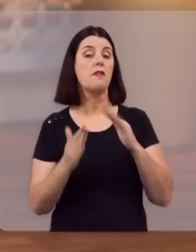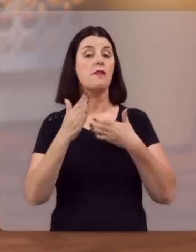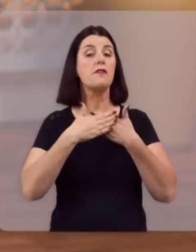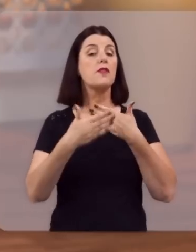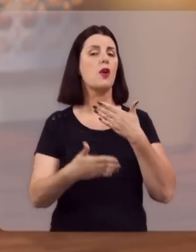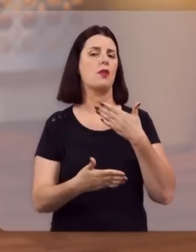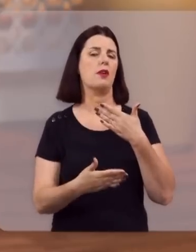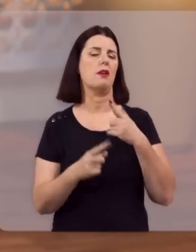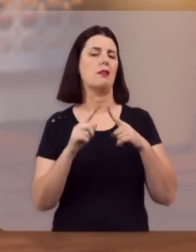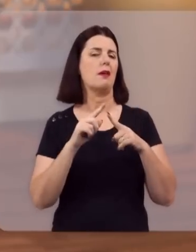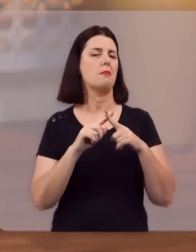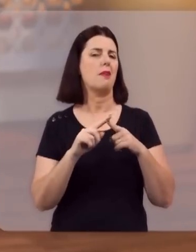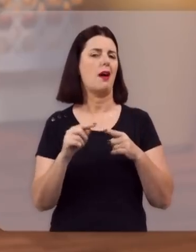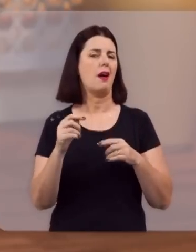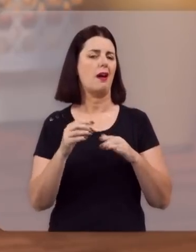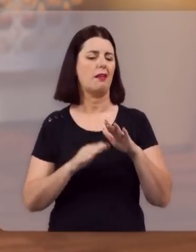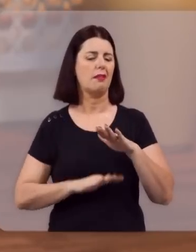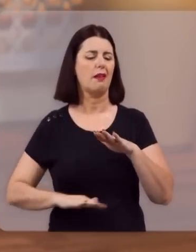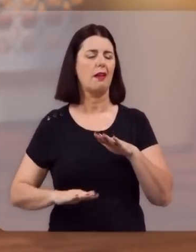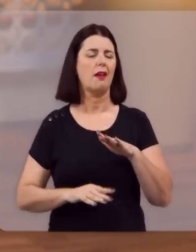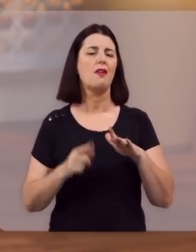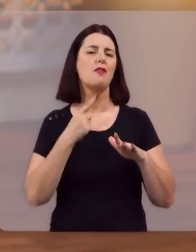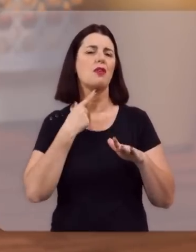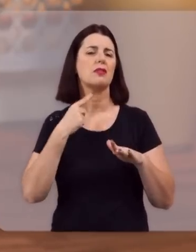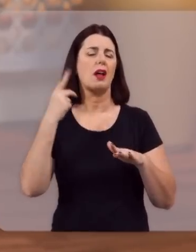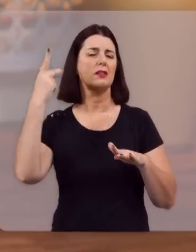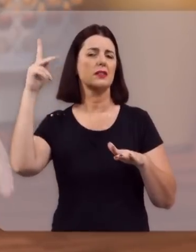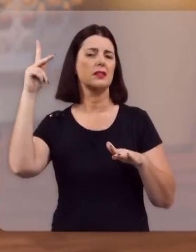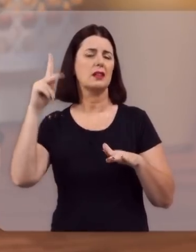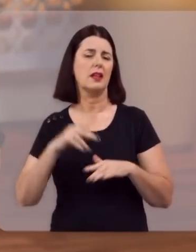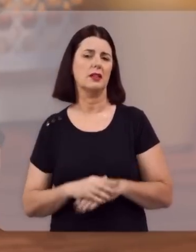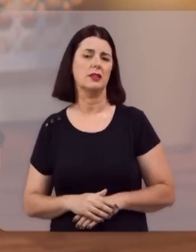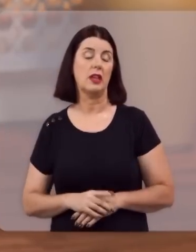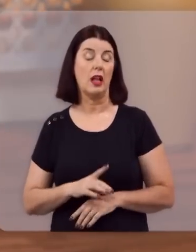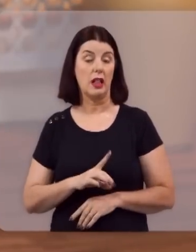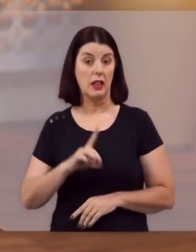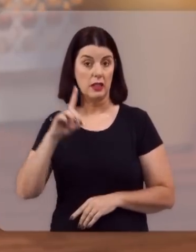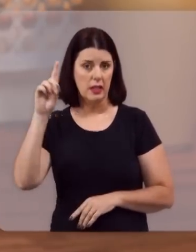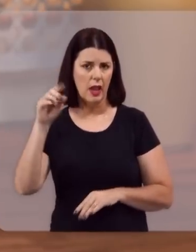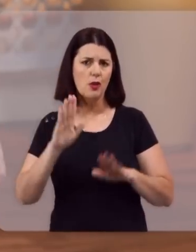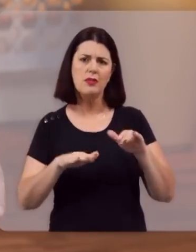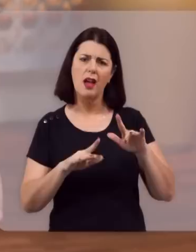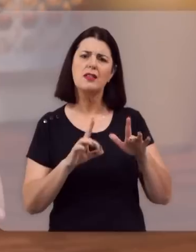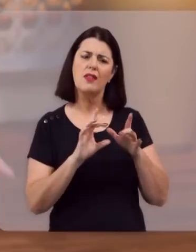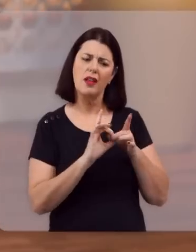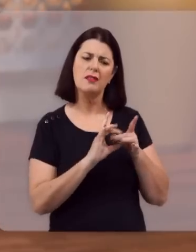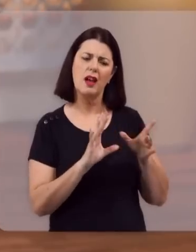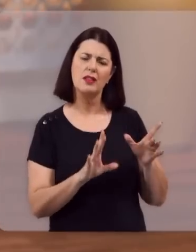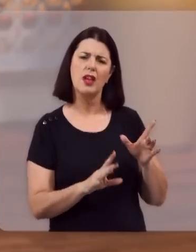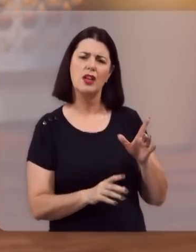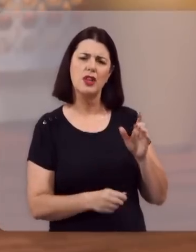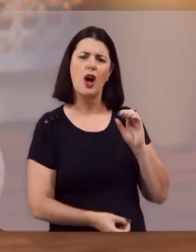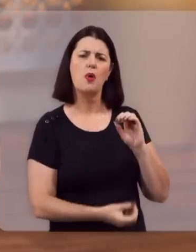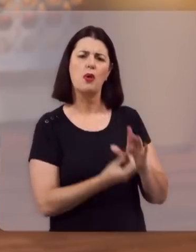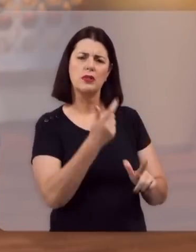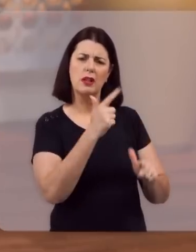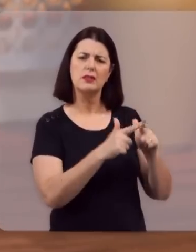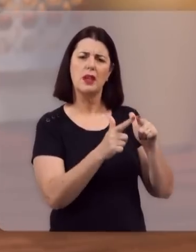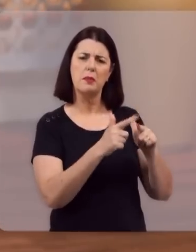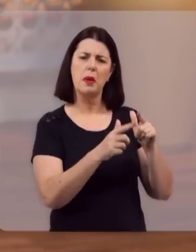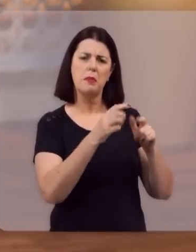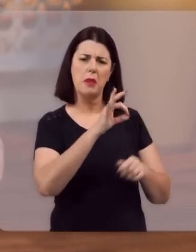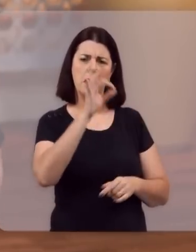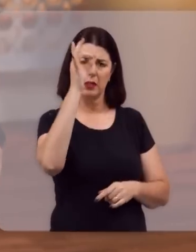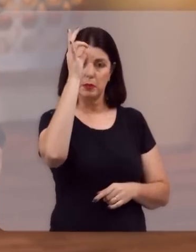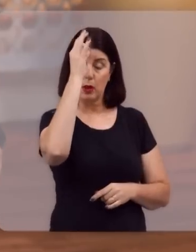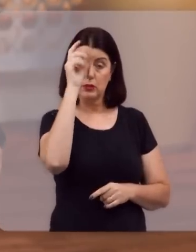externas contra você, mas não debaixo simplesmente da vontade dele. Deus muitas vezes permite até as lutas espirituais para